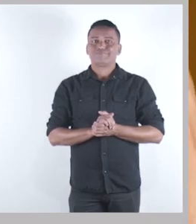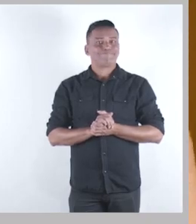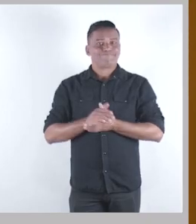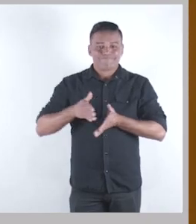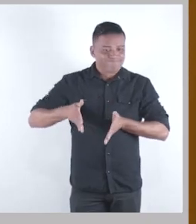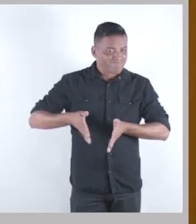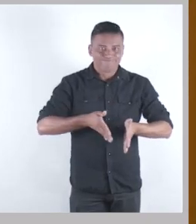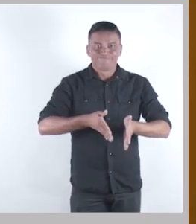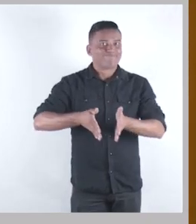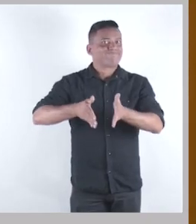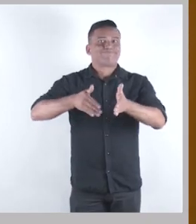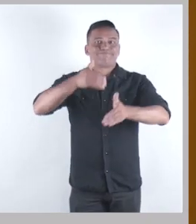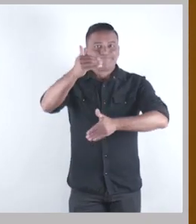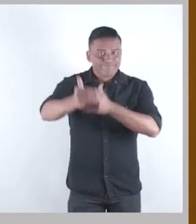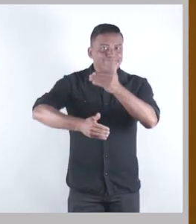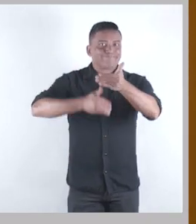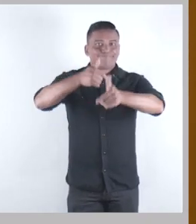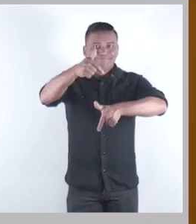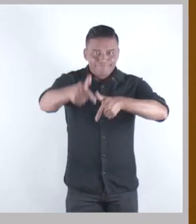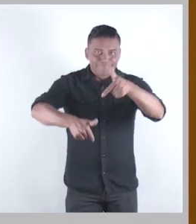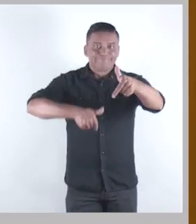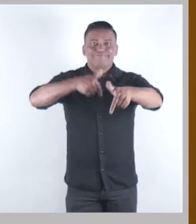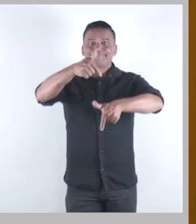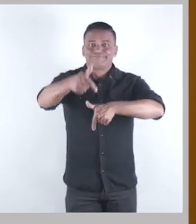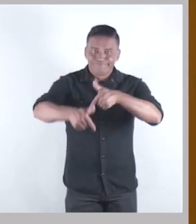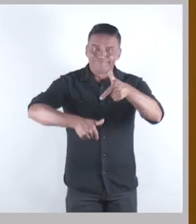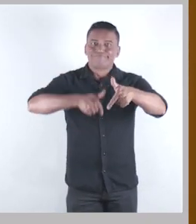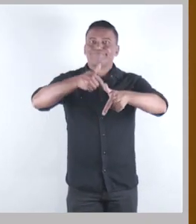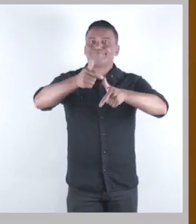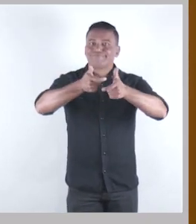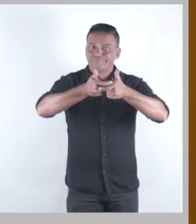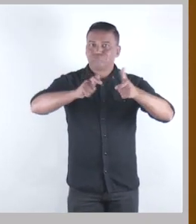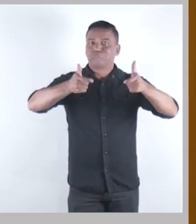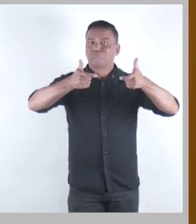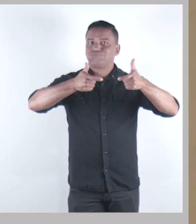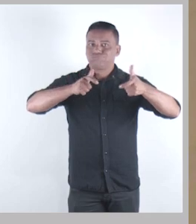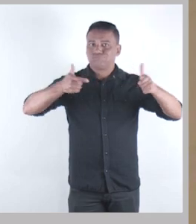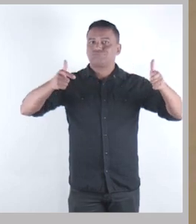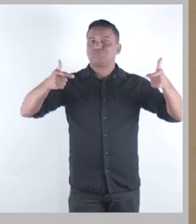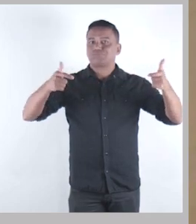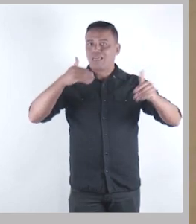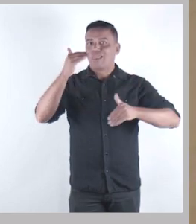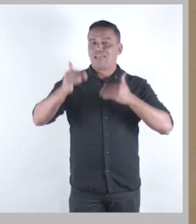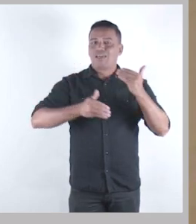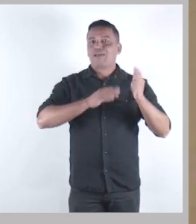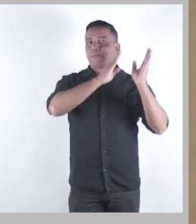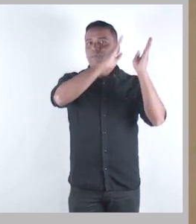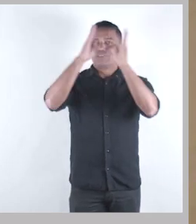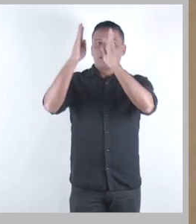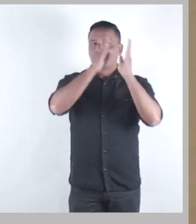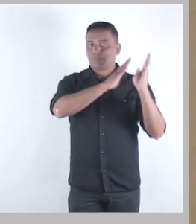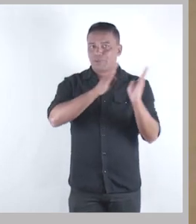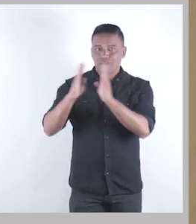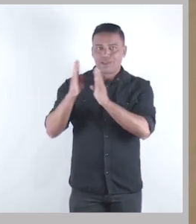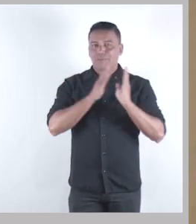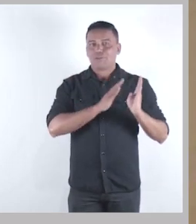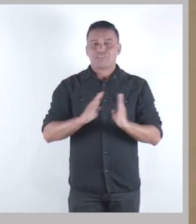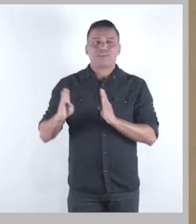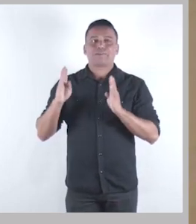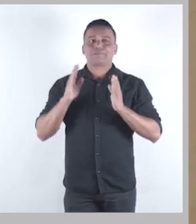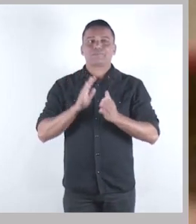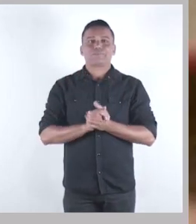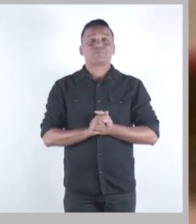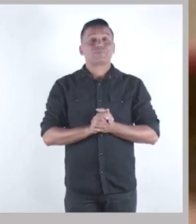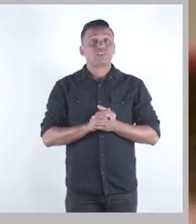longo para cobrir as 154 distritos ter a sua própria biblioteca. E aqui, quando digo ter a sua própria biblioteca, estou a referir ter